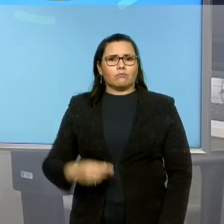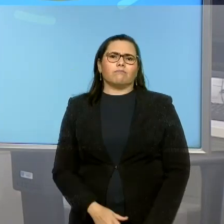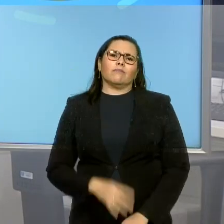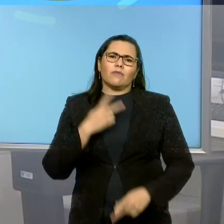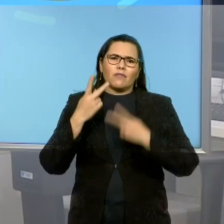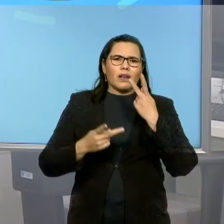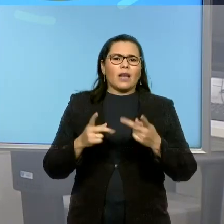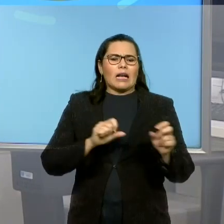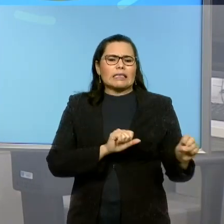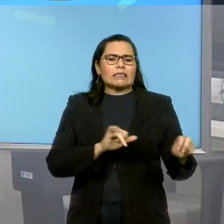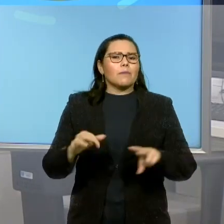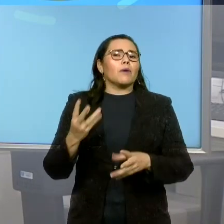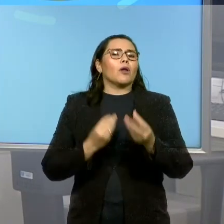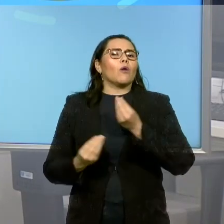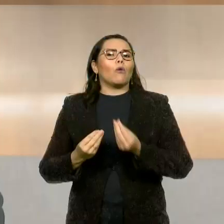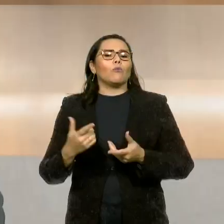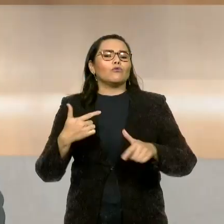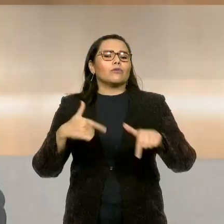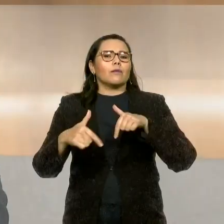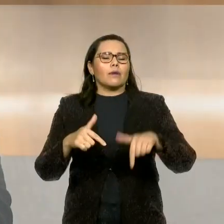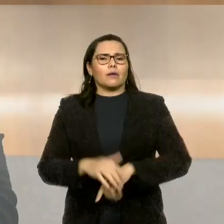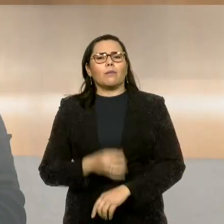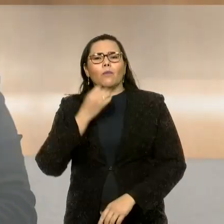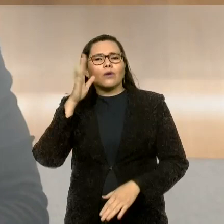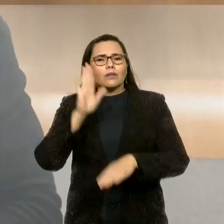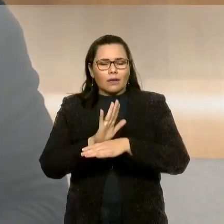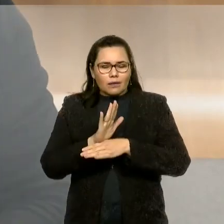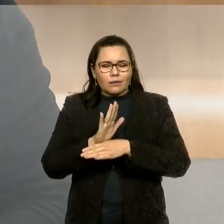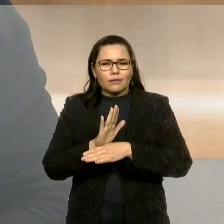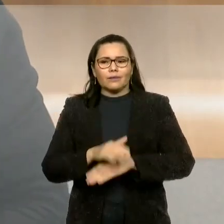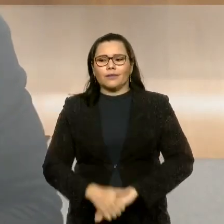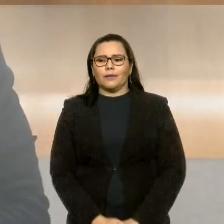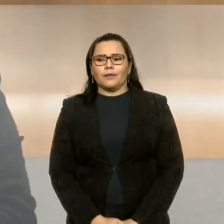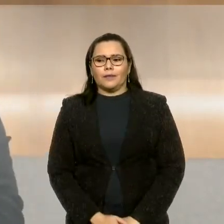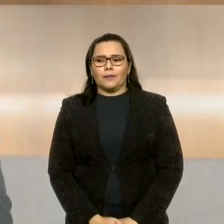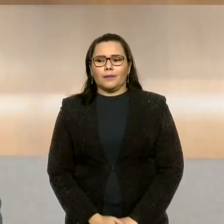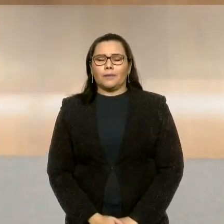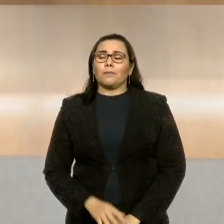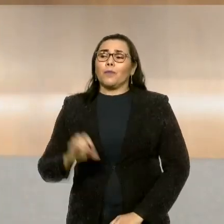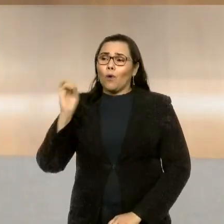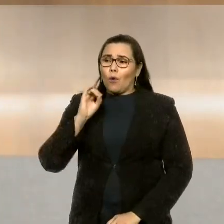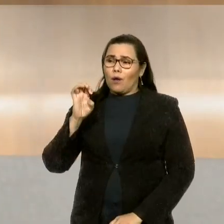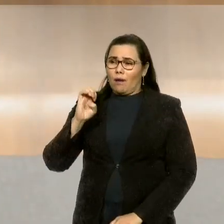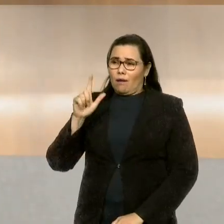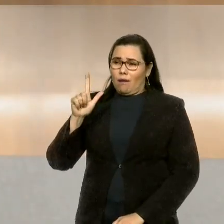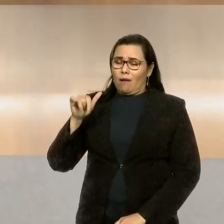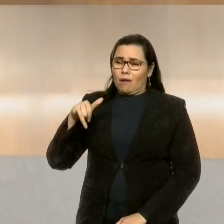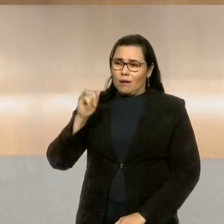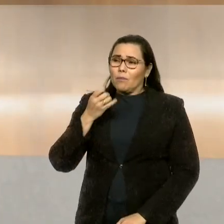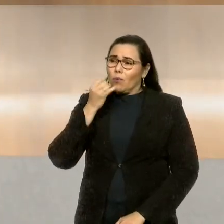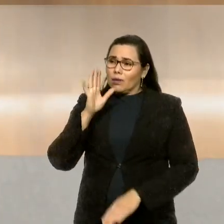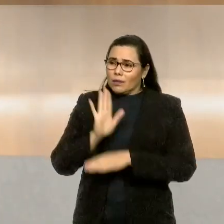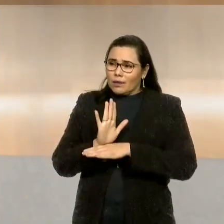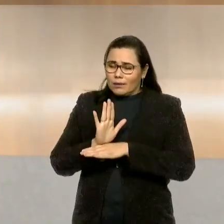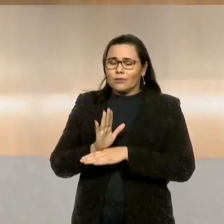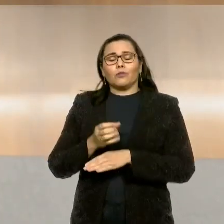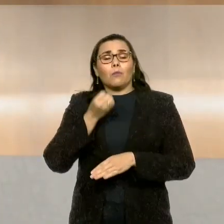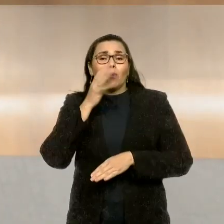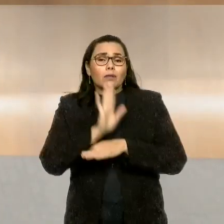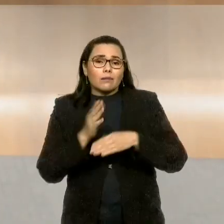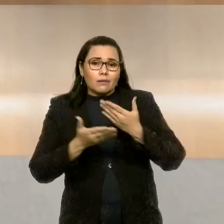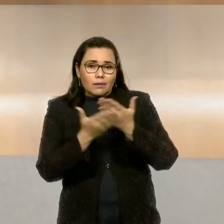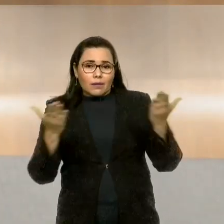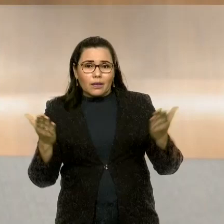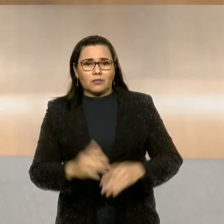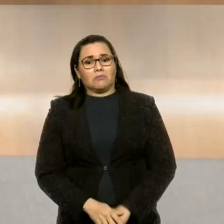Parlamento Boa tarde Joelson Olá Eli boa tarde você Boa tarde a todos que nos assistem Eli essa